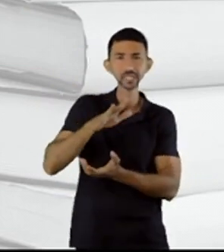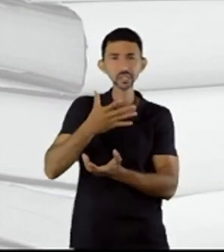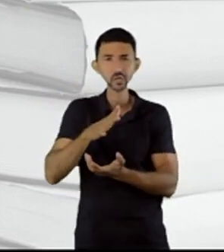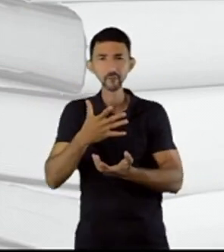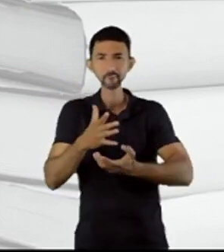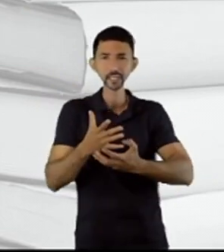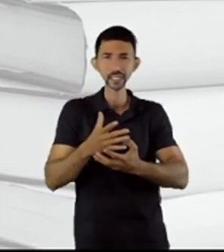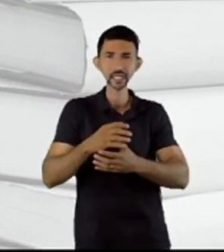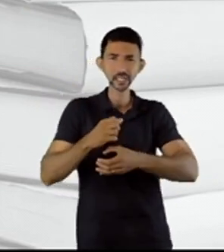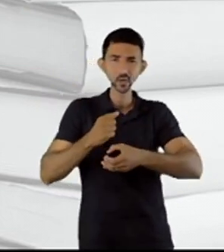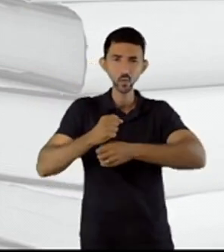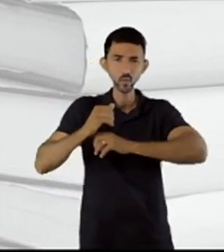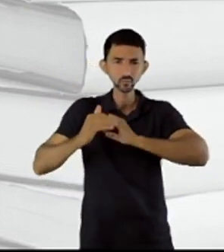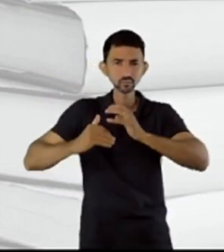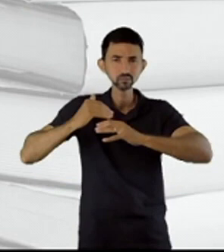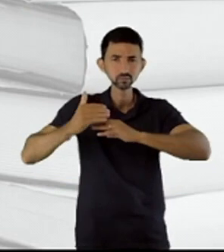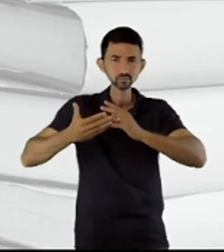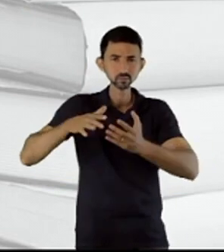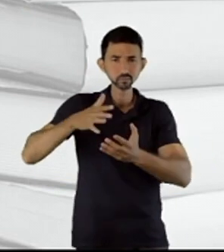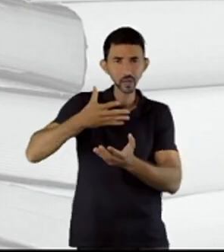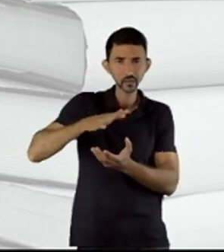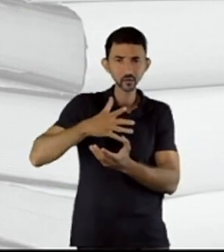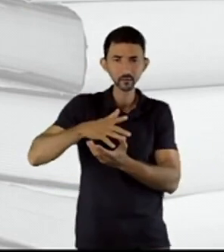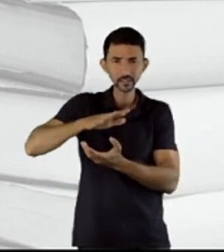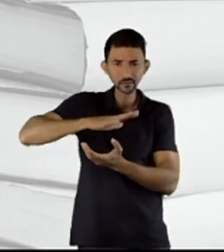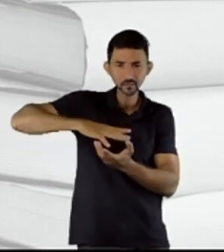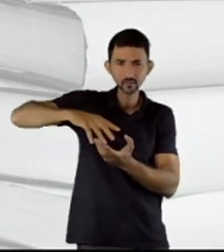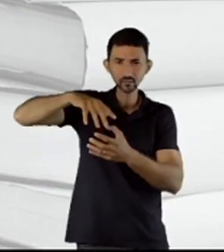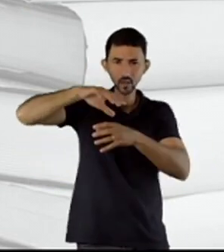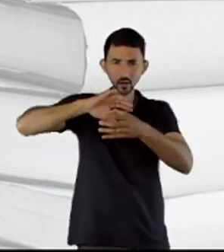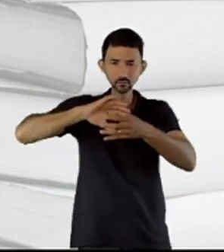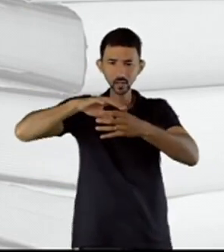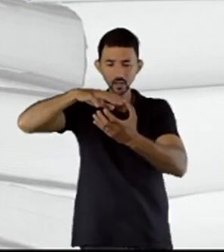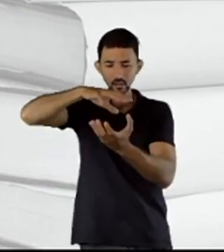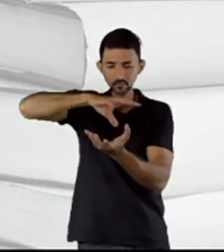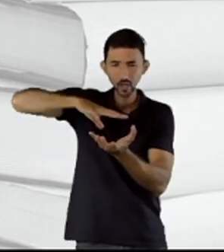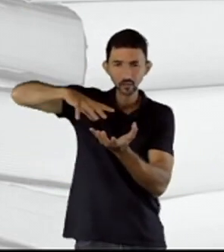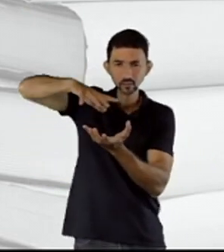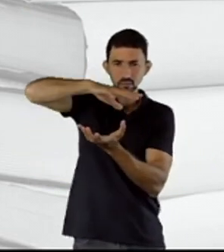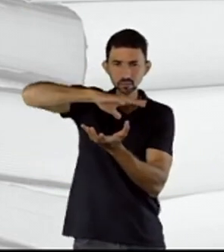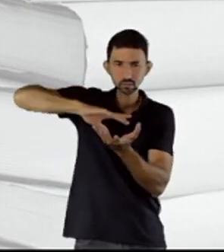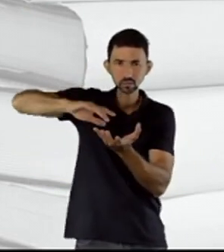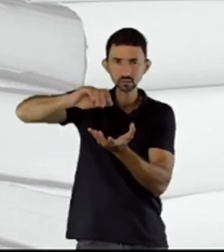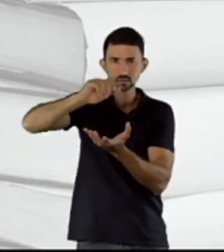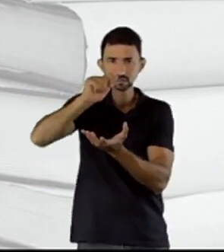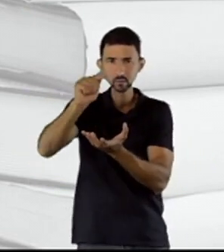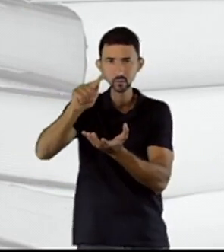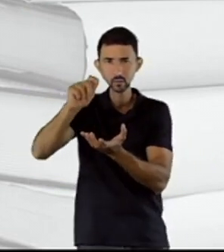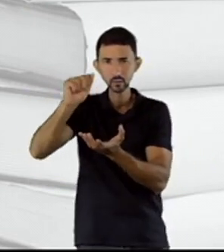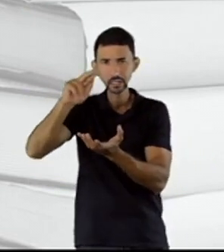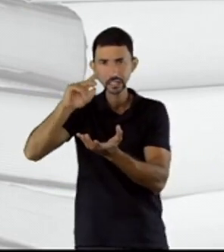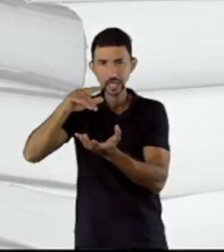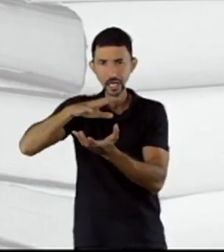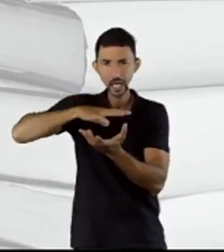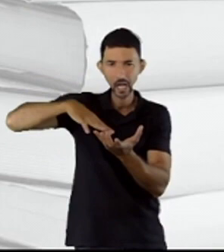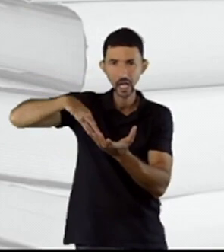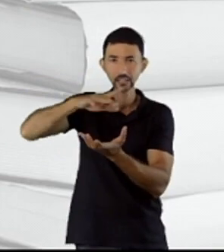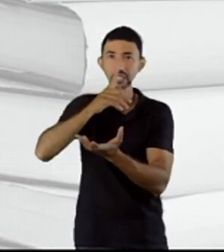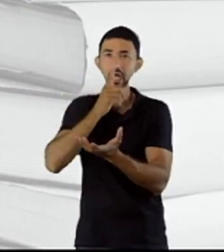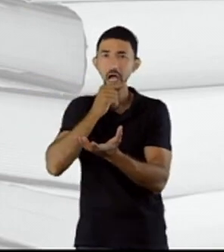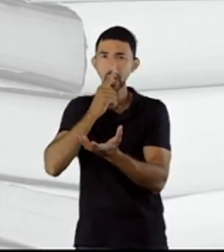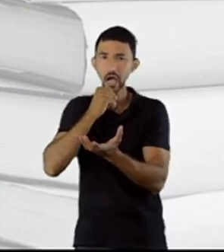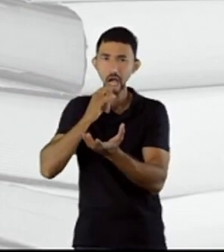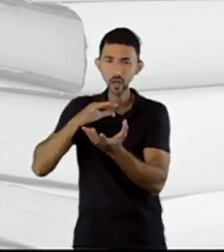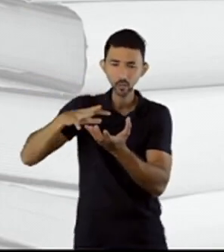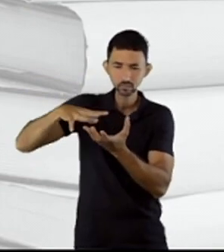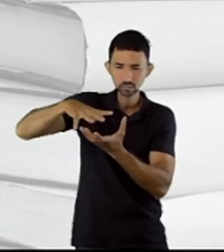uma primeira construção de uma atmosfera em si, uma primeira construção de uma hidrosfera, que nós vamos